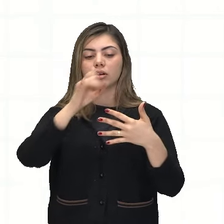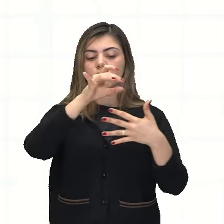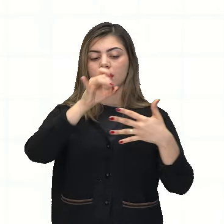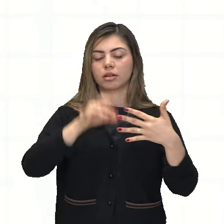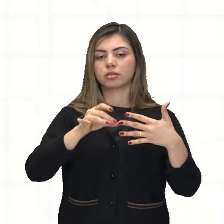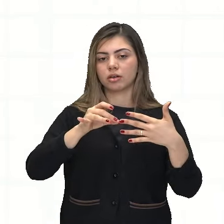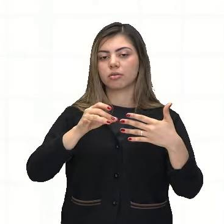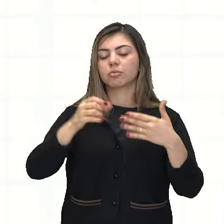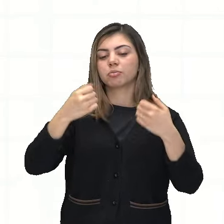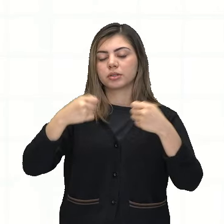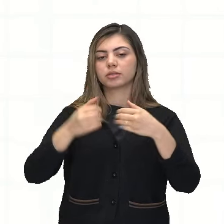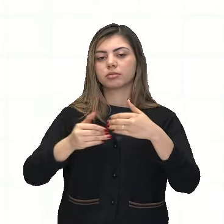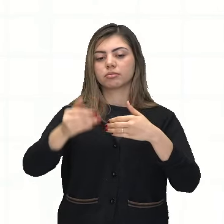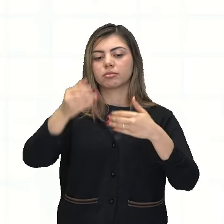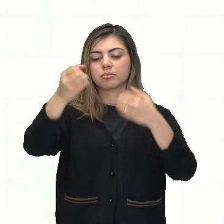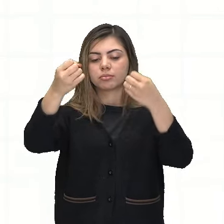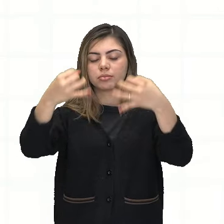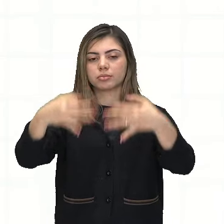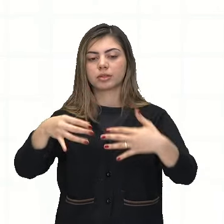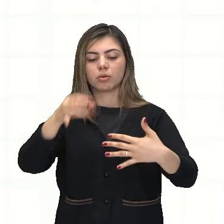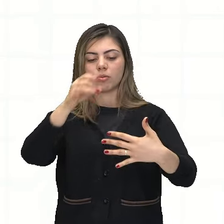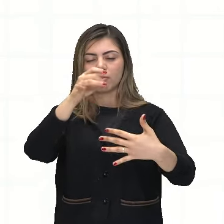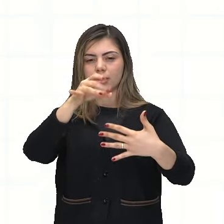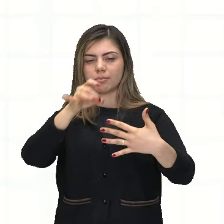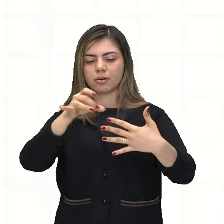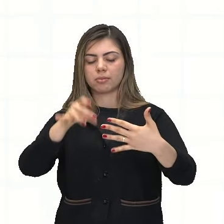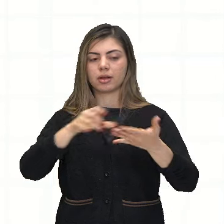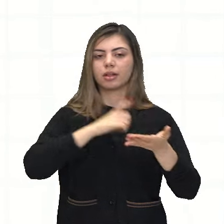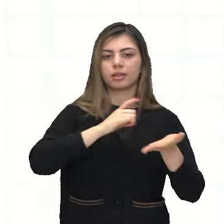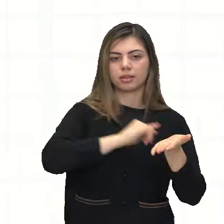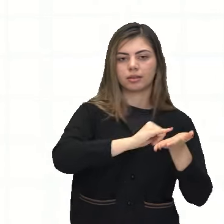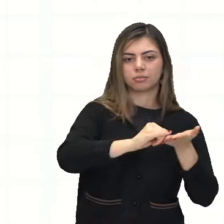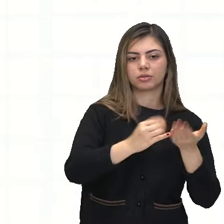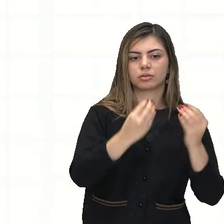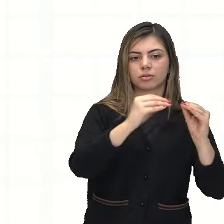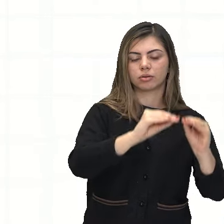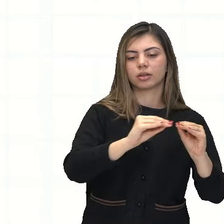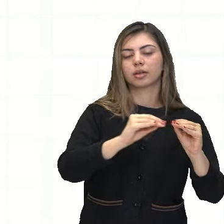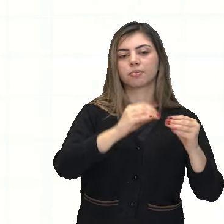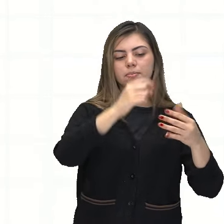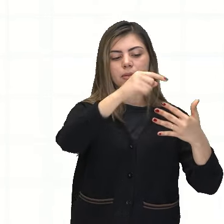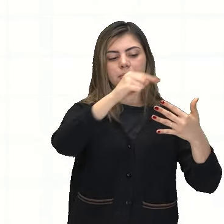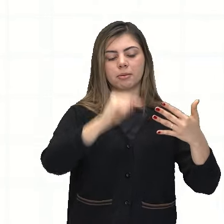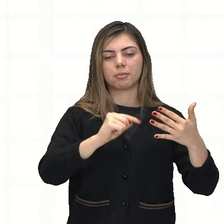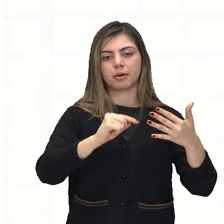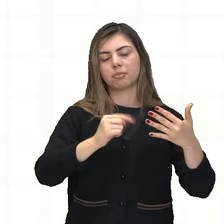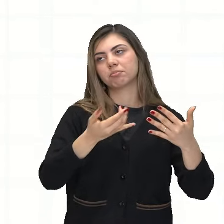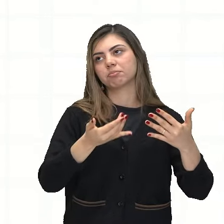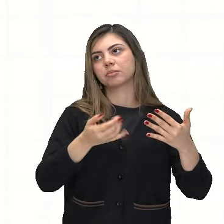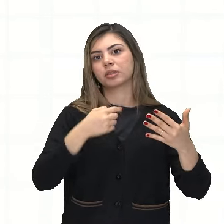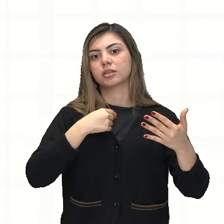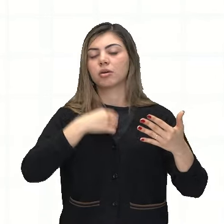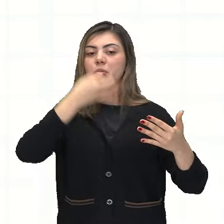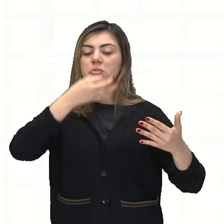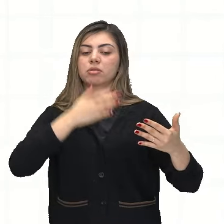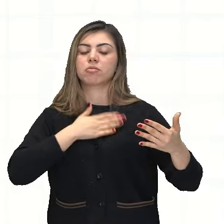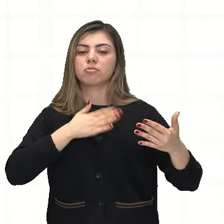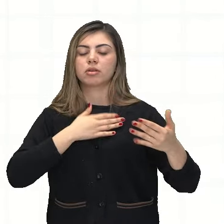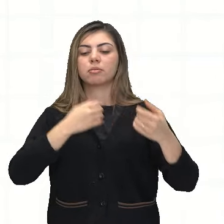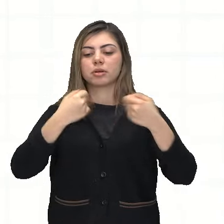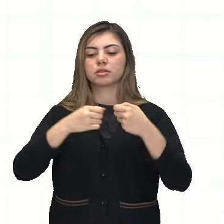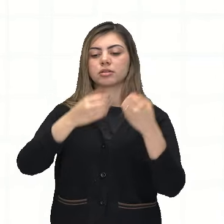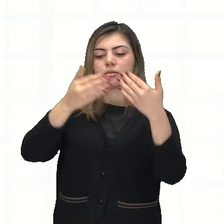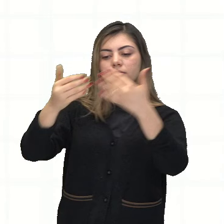desenvolvidos eu vou pegar cada ponto que eu falei lá na introdução são esses Pontos importantes coisas que eu defendo para aqui